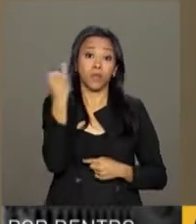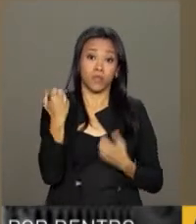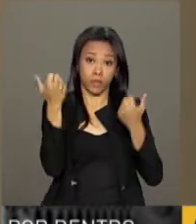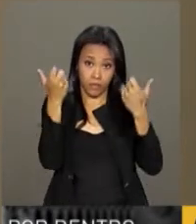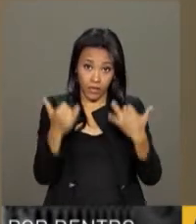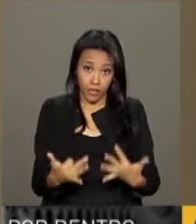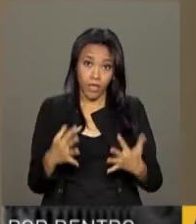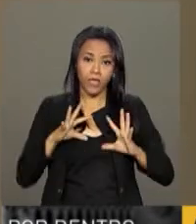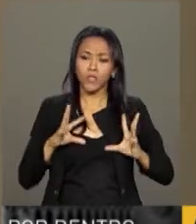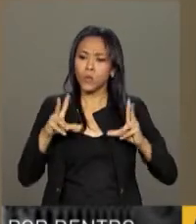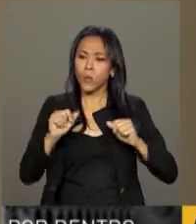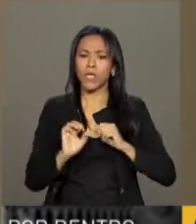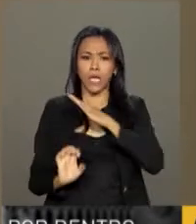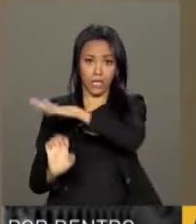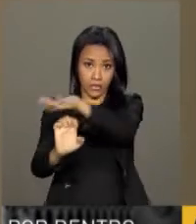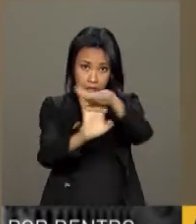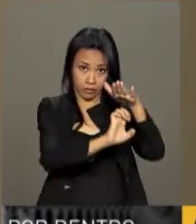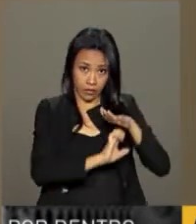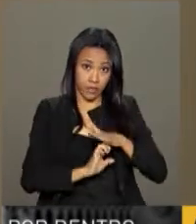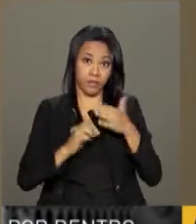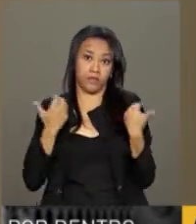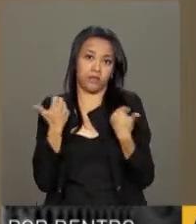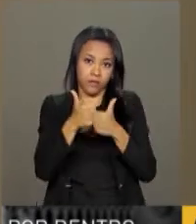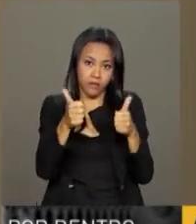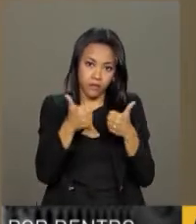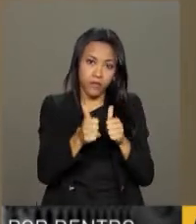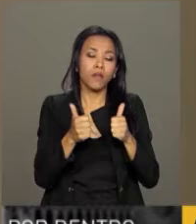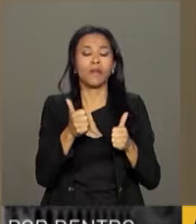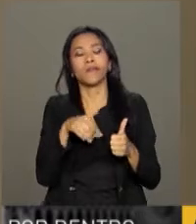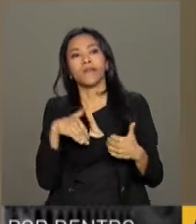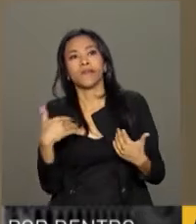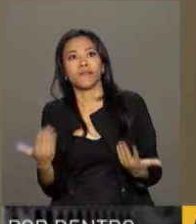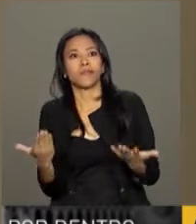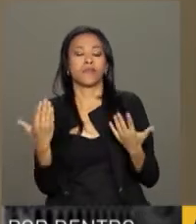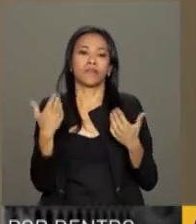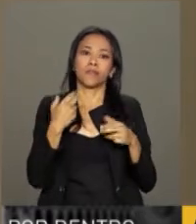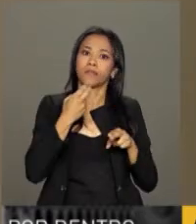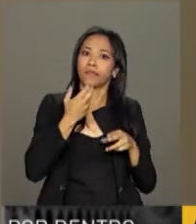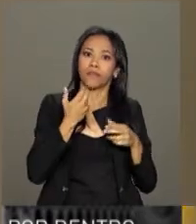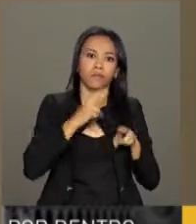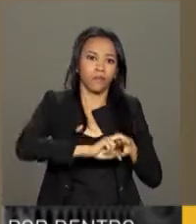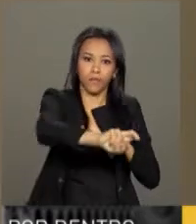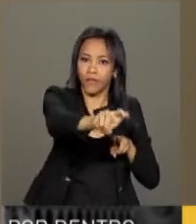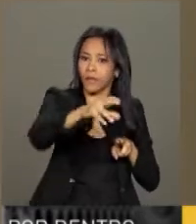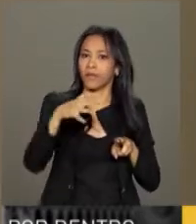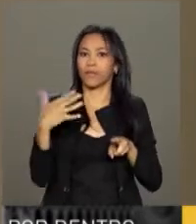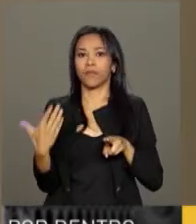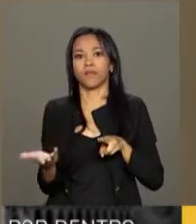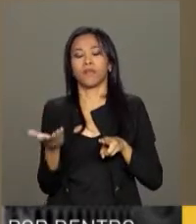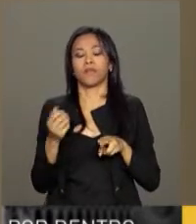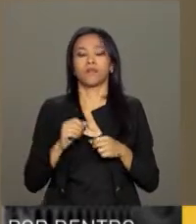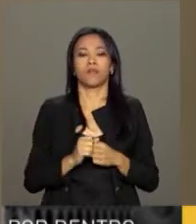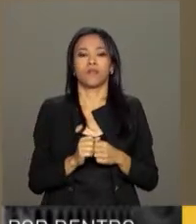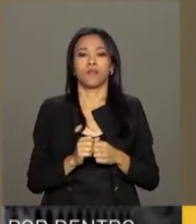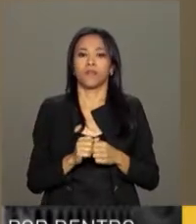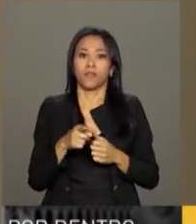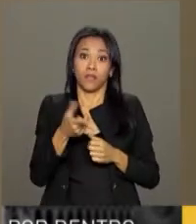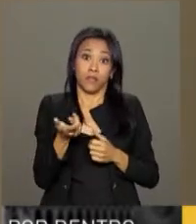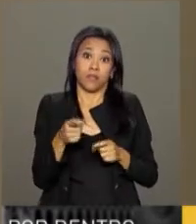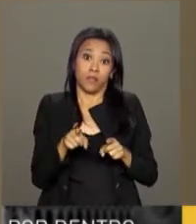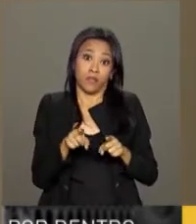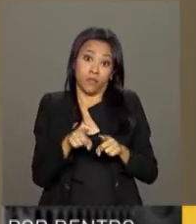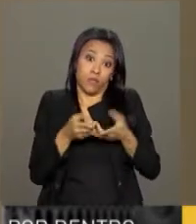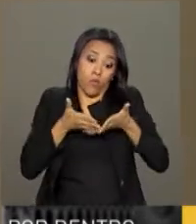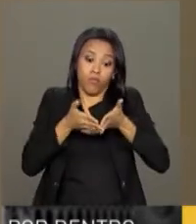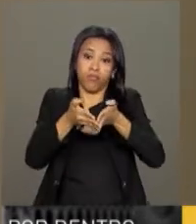todas as empresas de transporte terrestre seja a do trem seja a que faz o transporte por